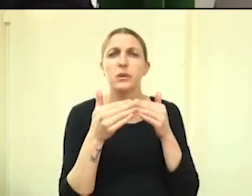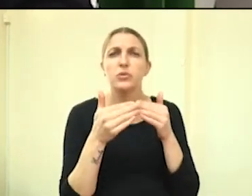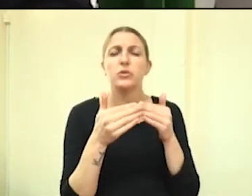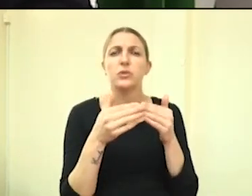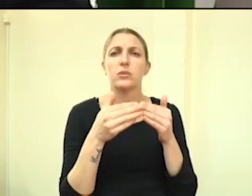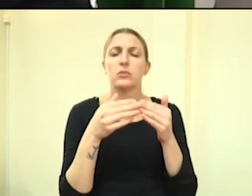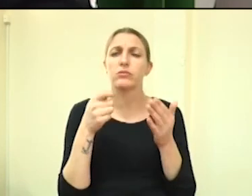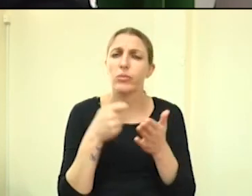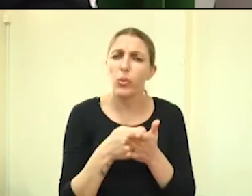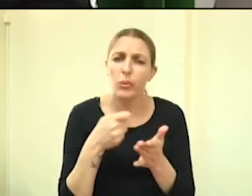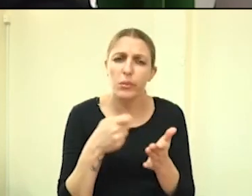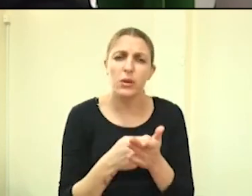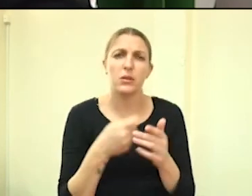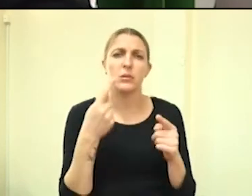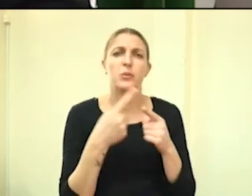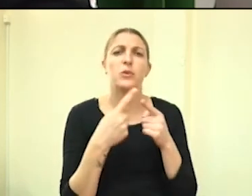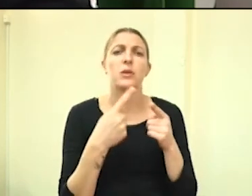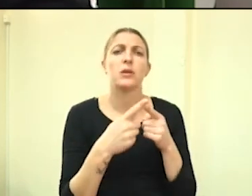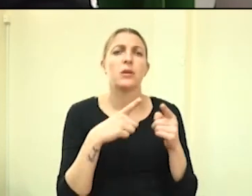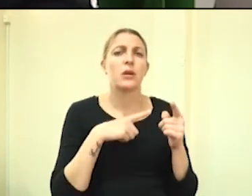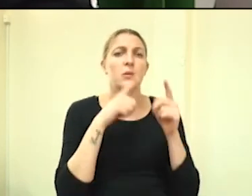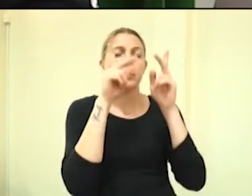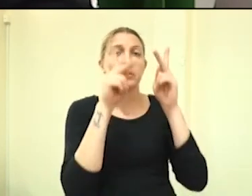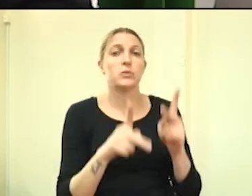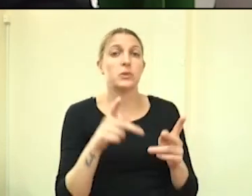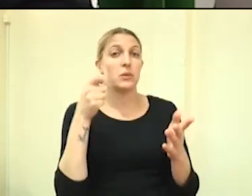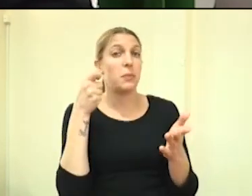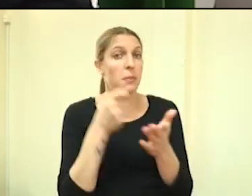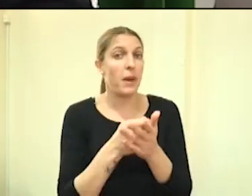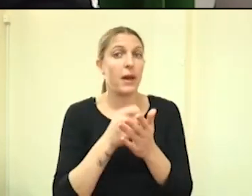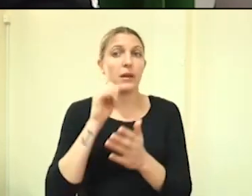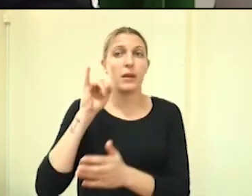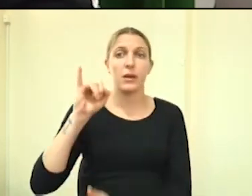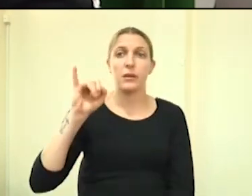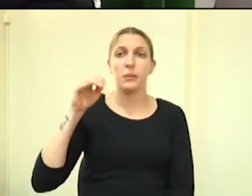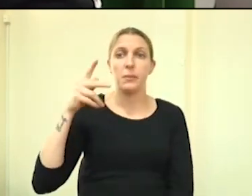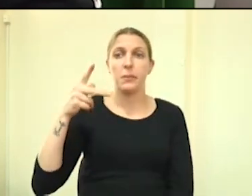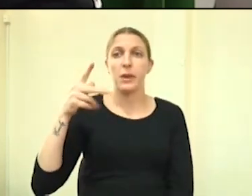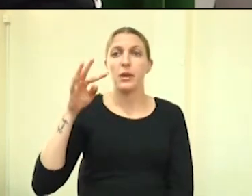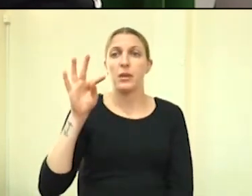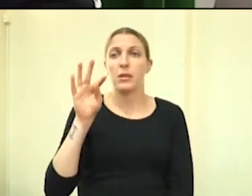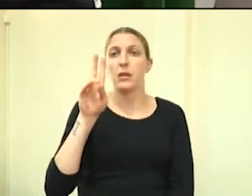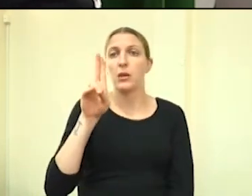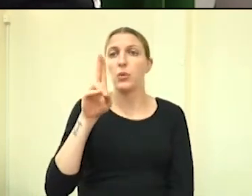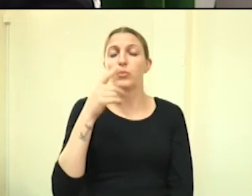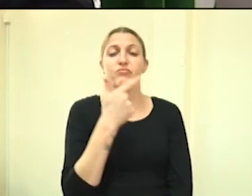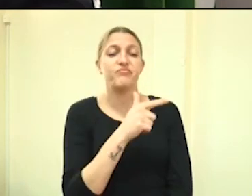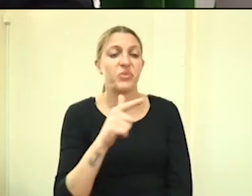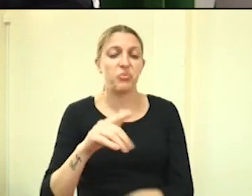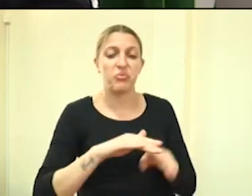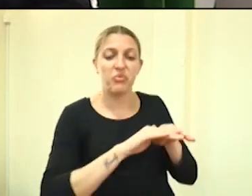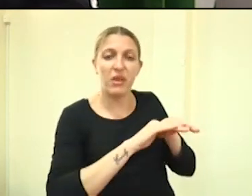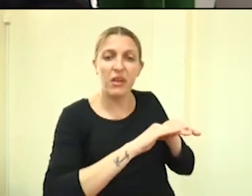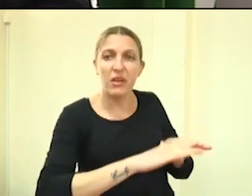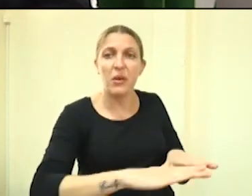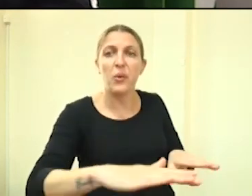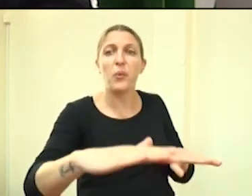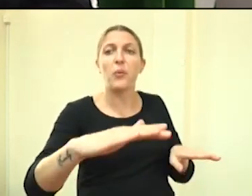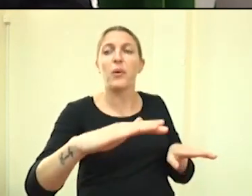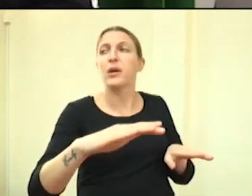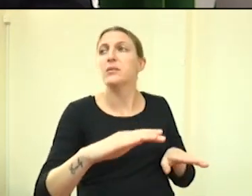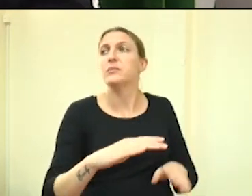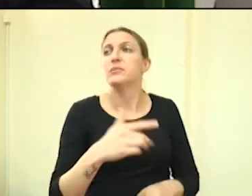tem morador que paga R$ 1.500 de IPTU. Não tem calçamento, pouca brita,